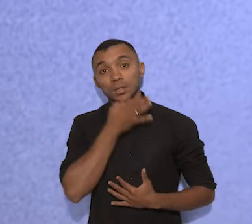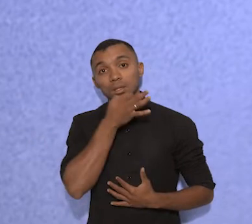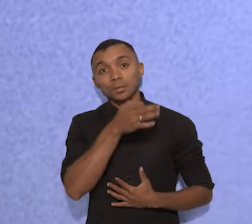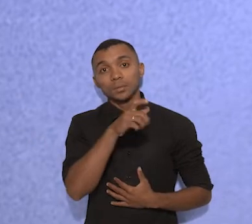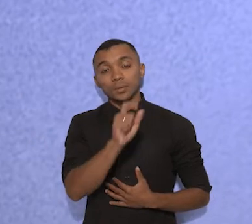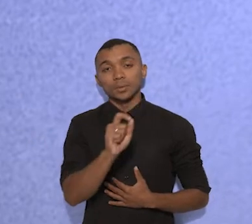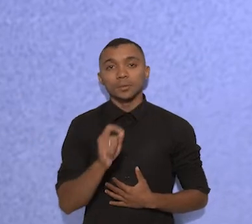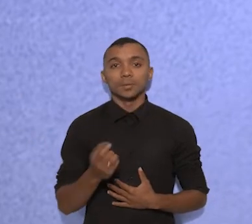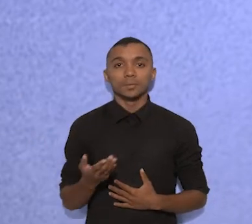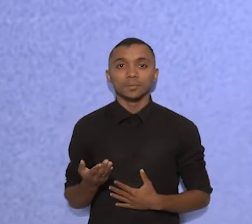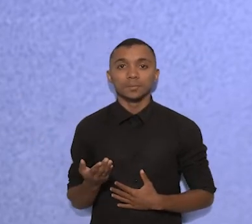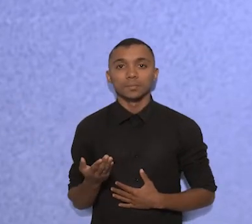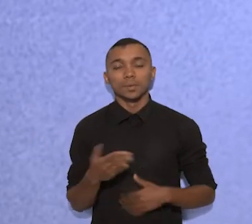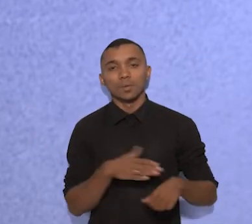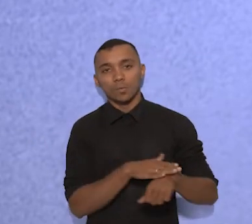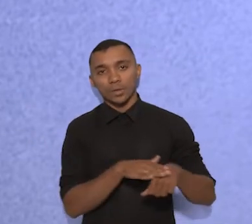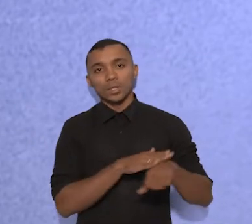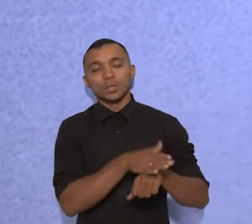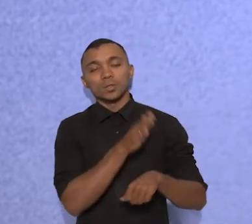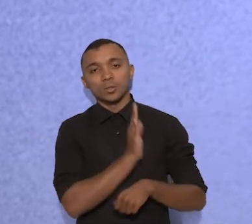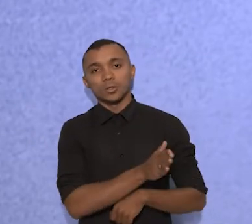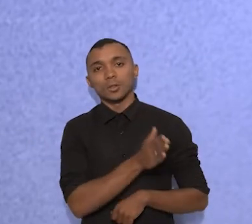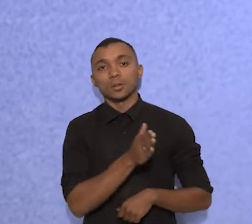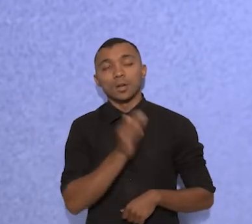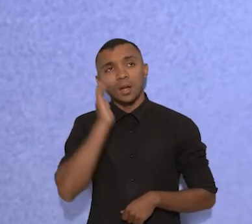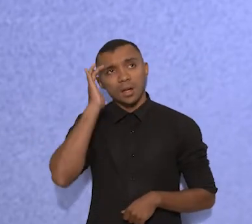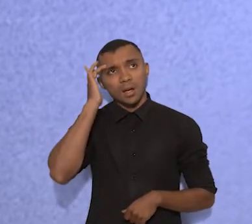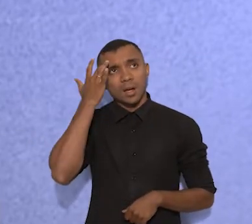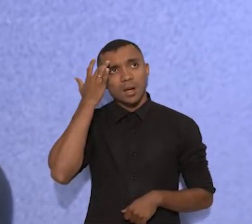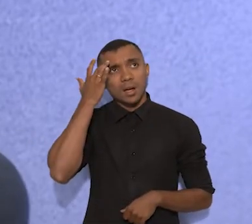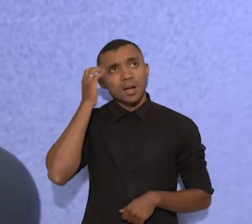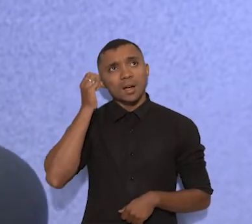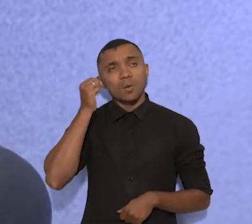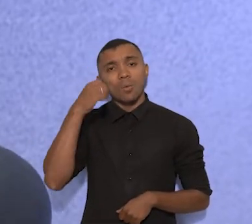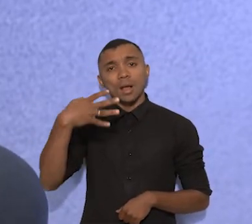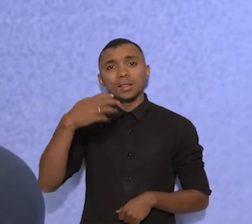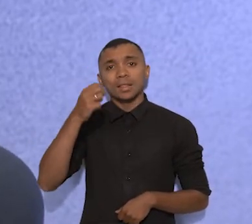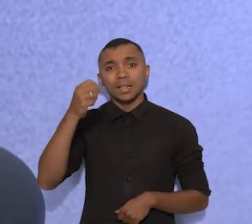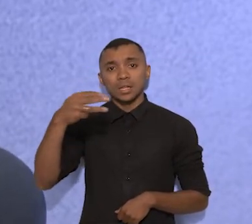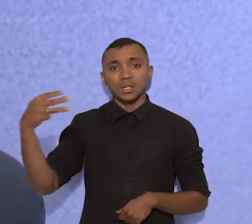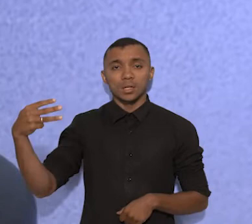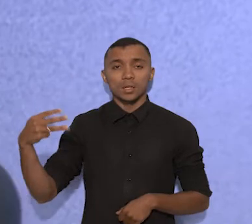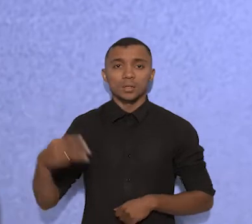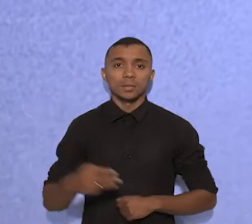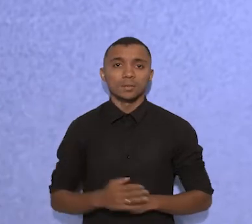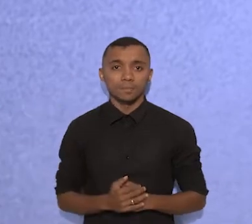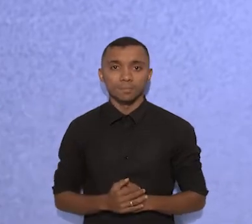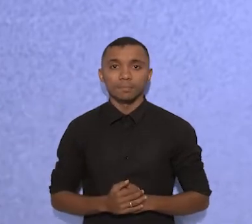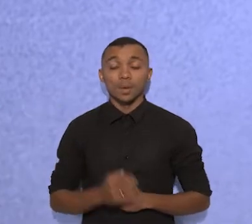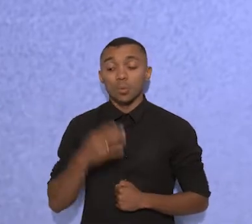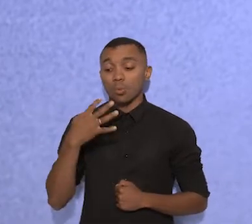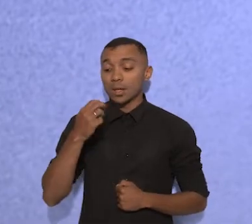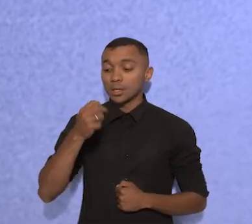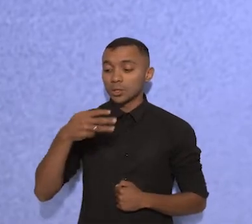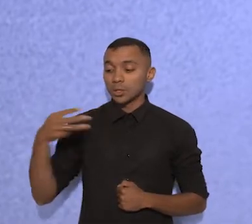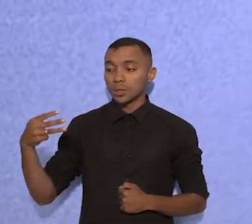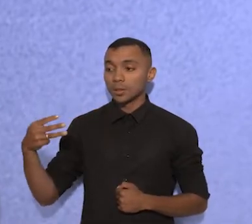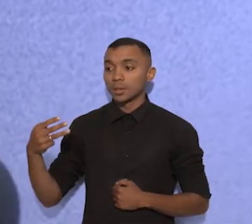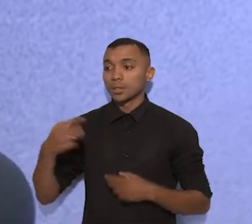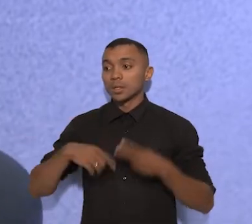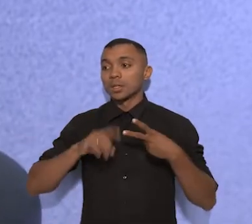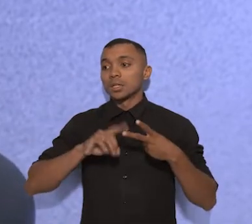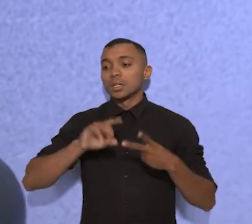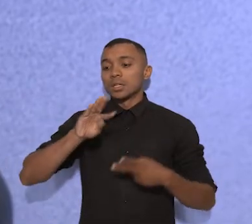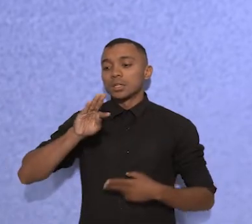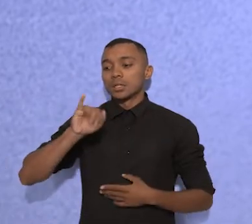minha, eu não converso com o Vojvoda tudo, mas eu acho que ele vai partir para o 4-3-3. Eu acho que ele não mudou o esquema. Com a volta do Tinga. Eu acho que ele não mudou o